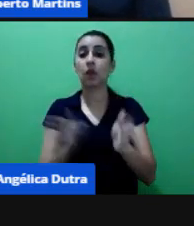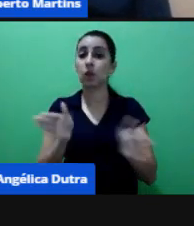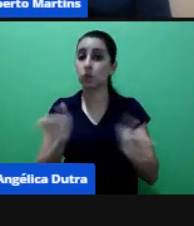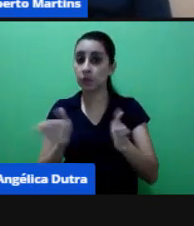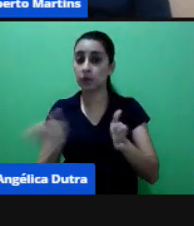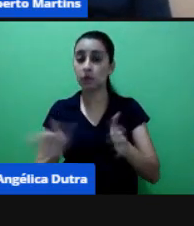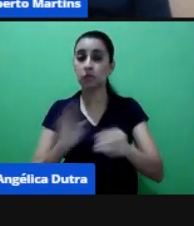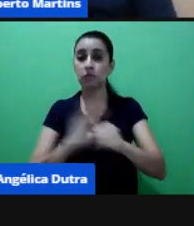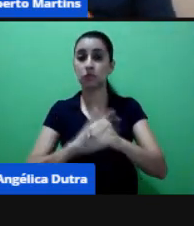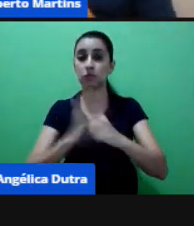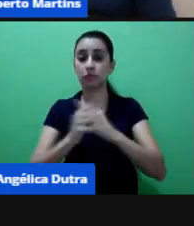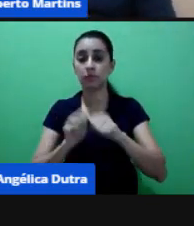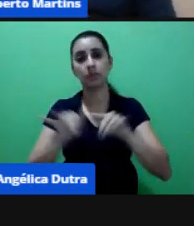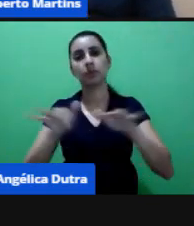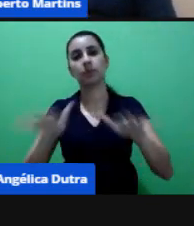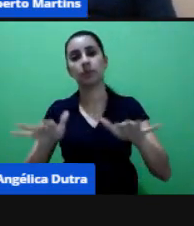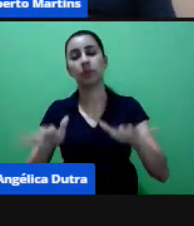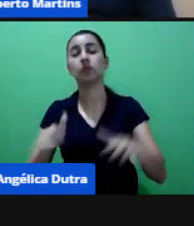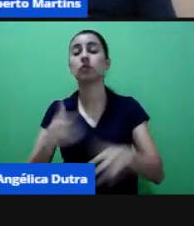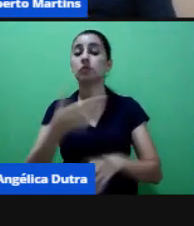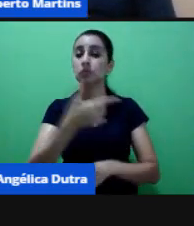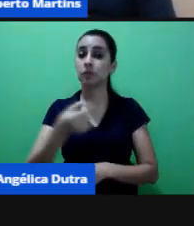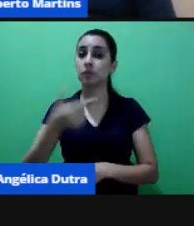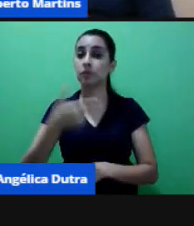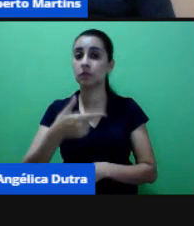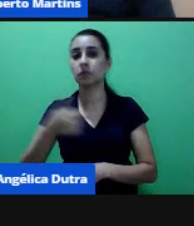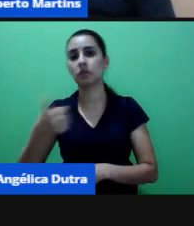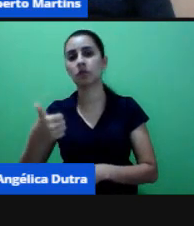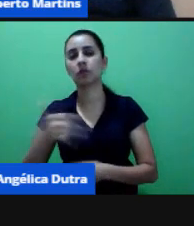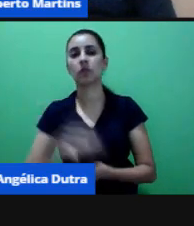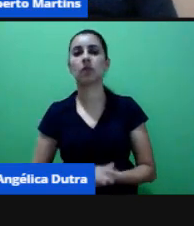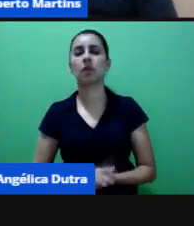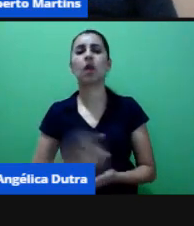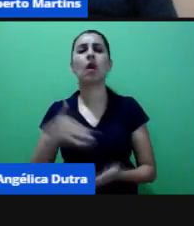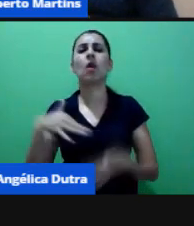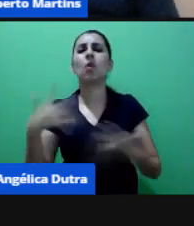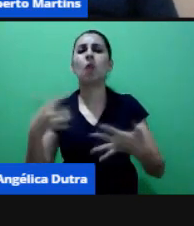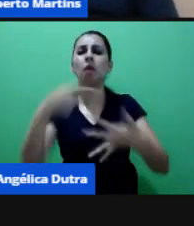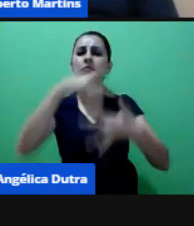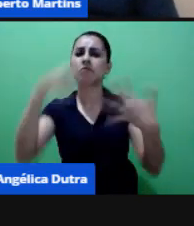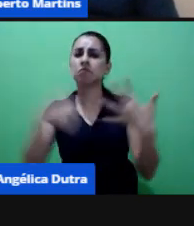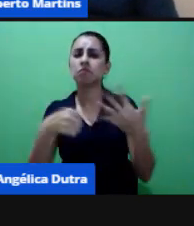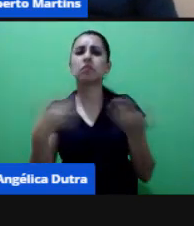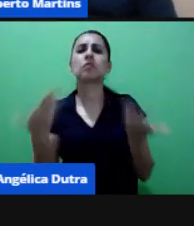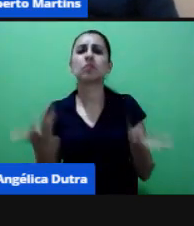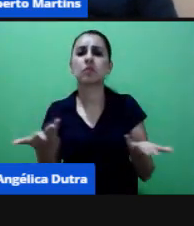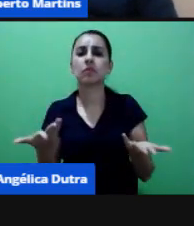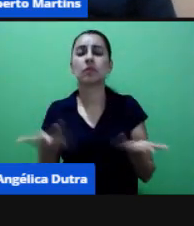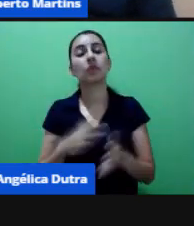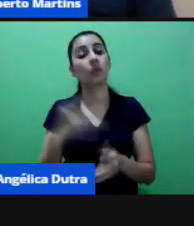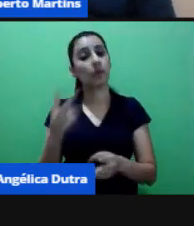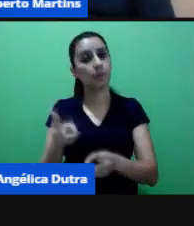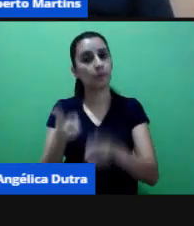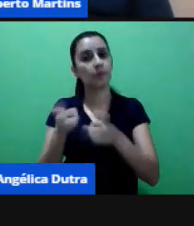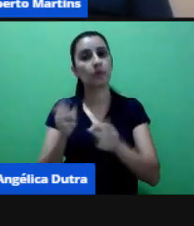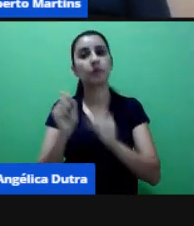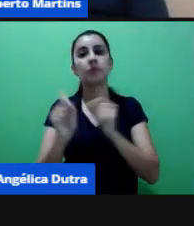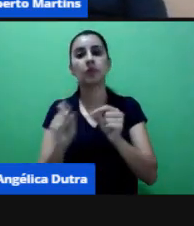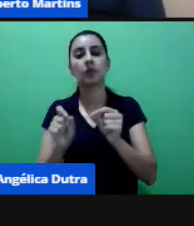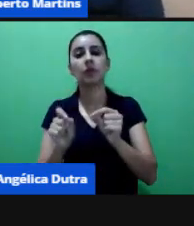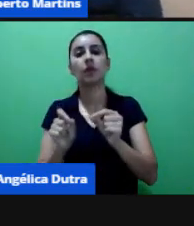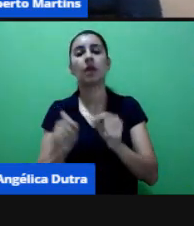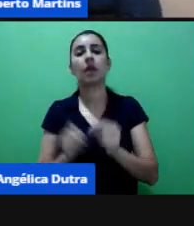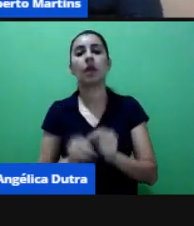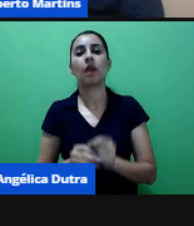2021. Aí você vai perguntar, mas a partir de que métricas? Então, você vai vendo que isso é uma medida, né?